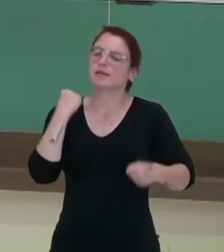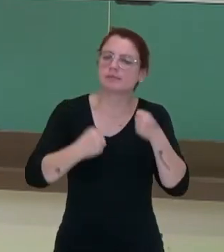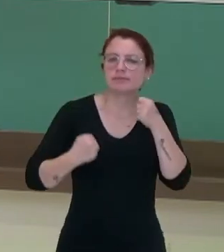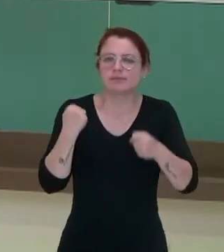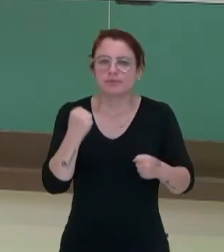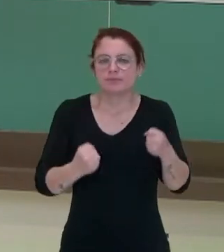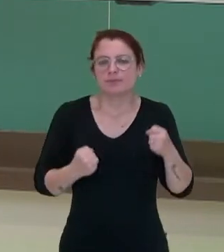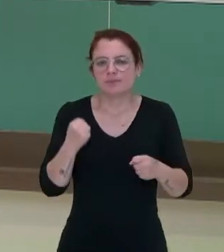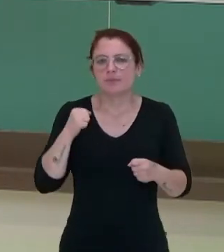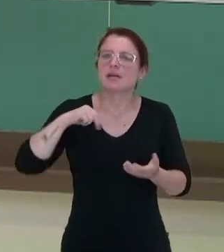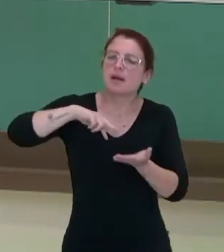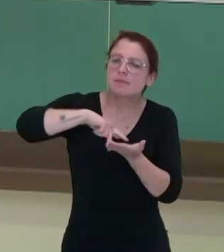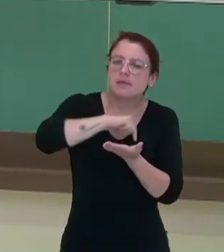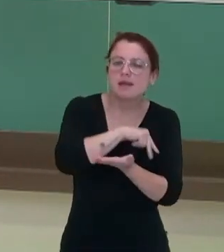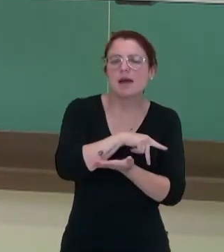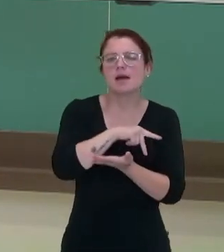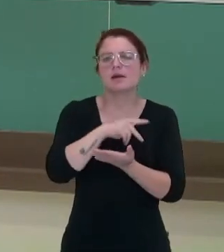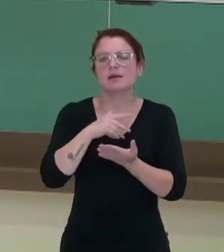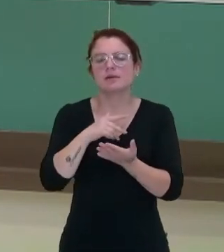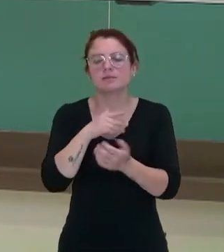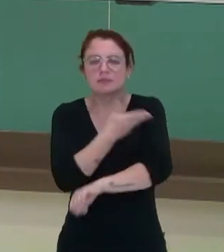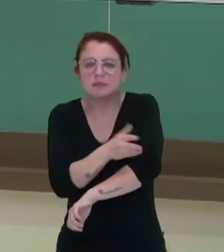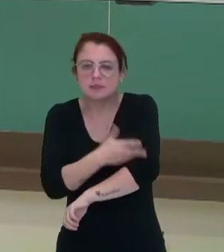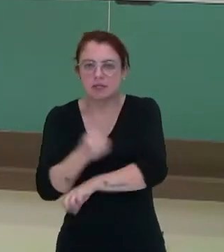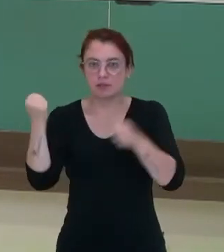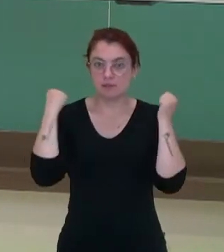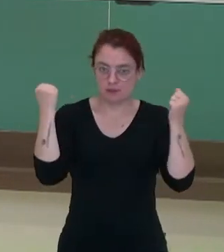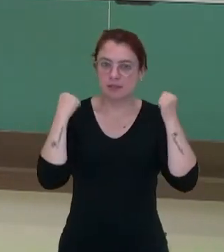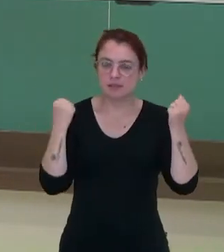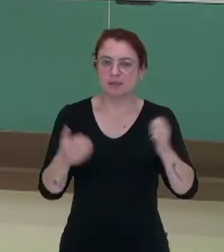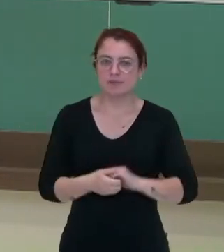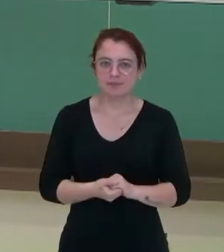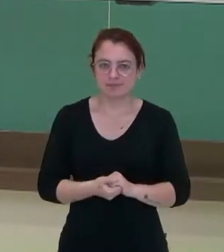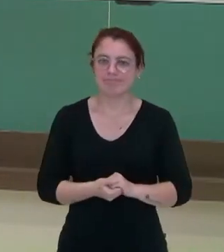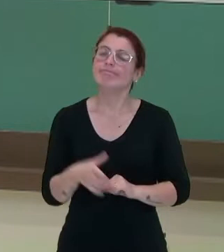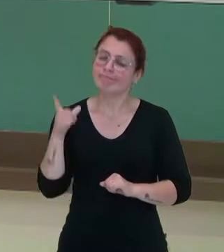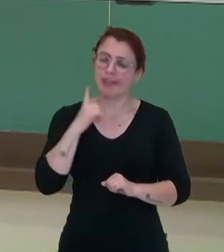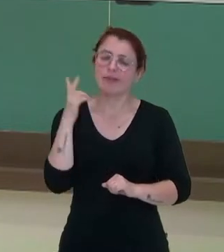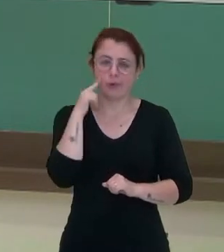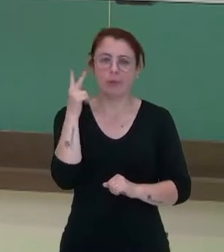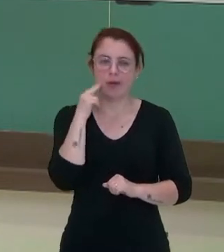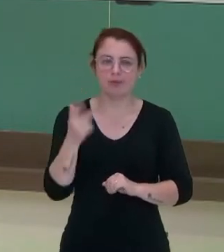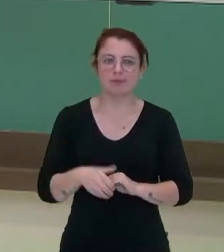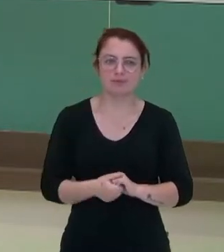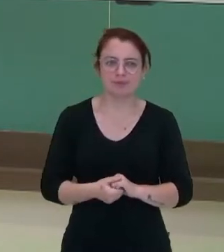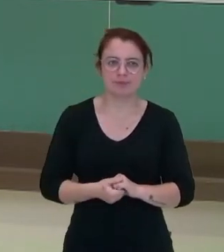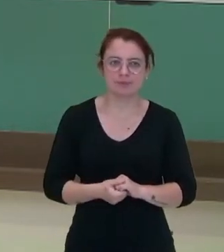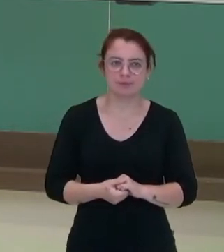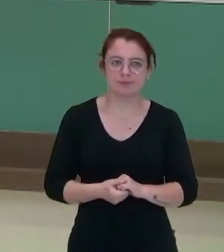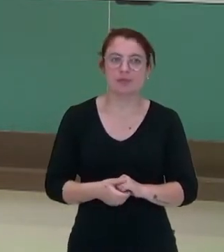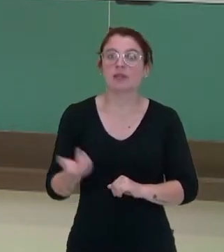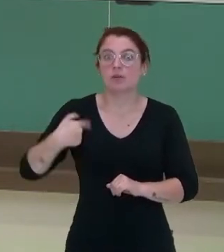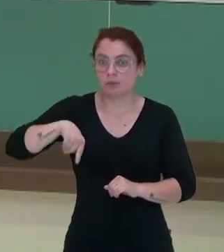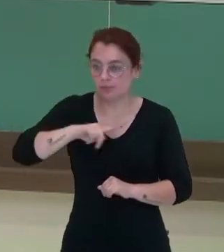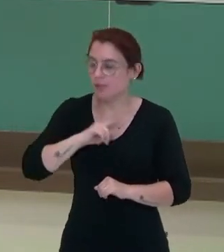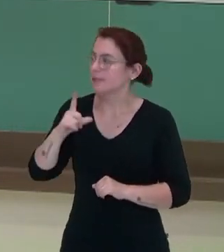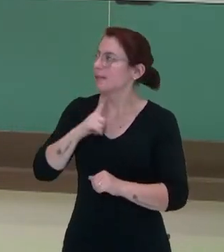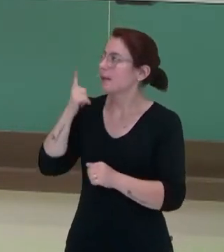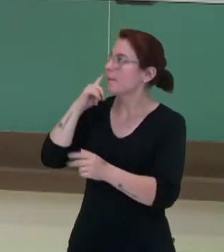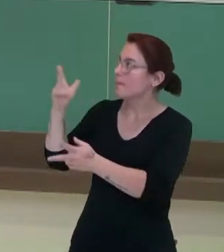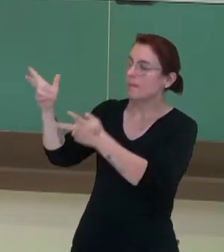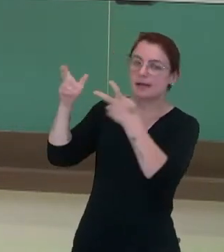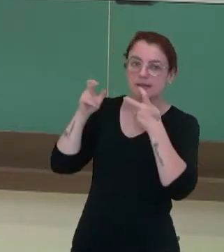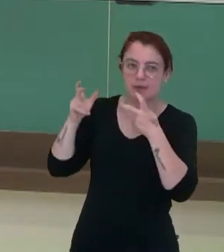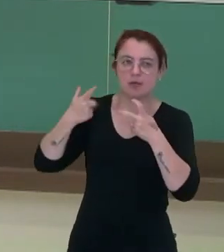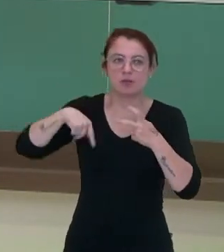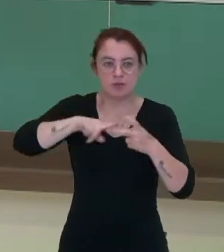caminhar, vão correr, vão praticar atividades físicas? É muito comum isso. Então nós percebemos que os nossos